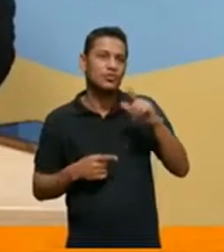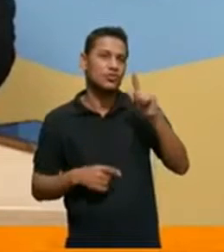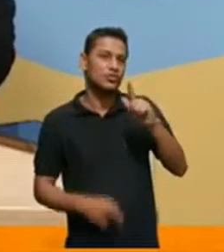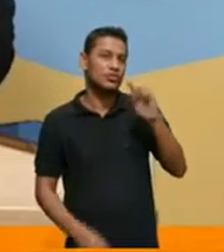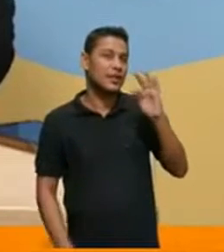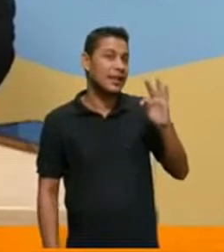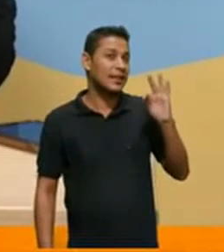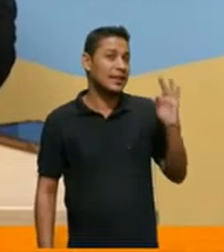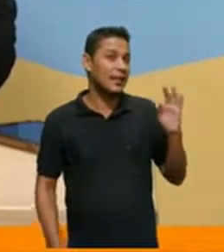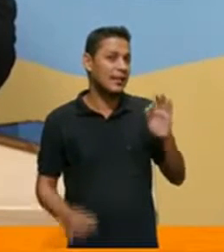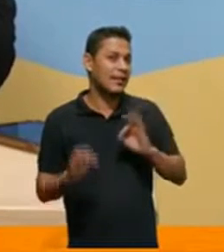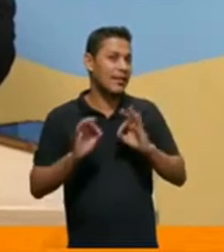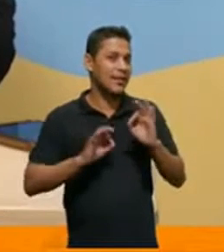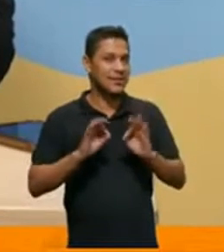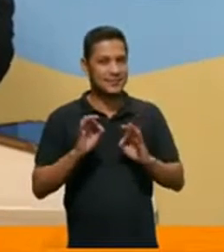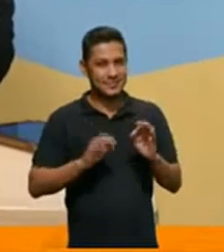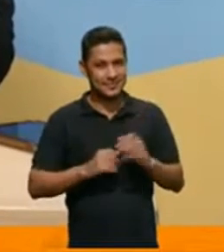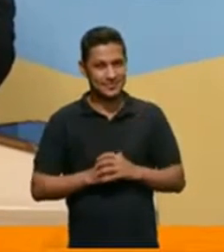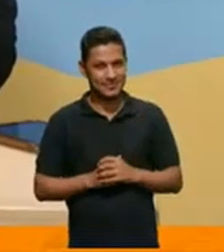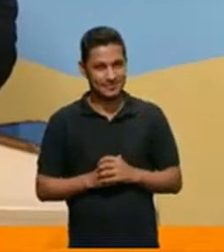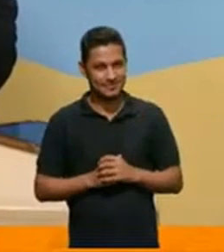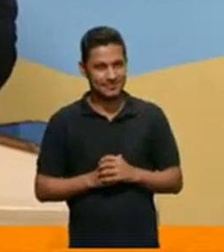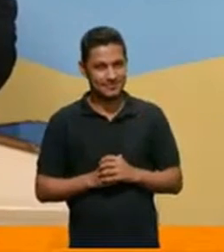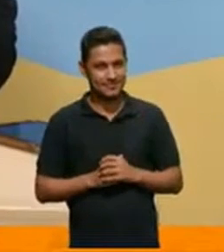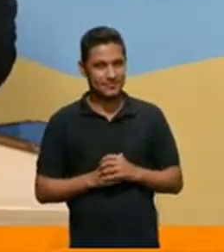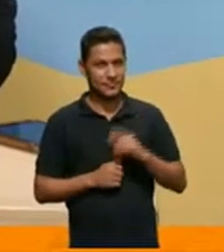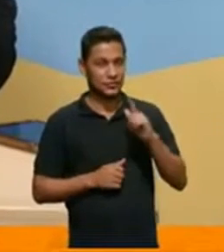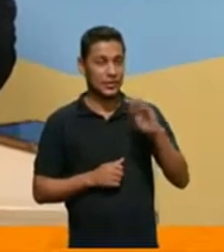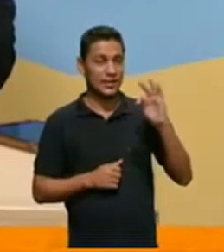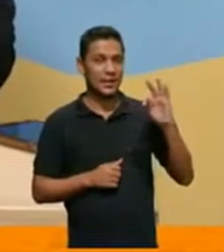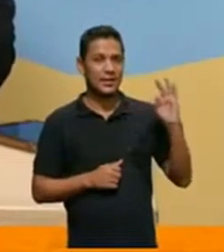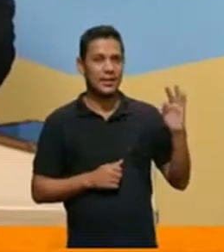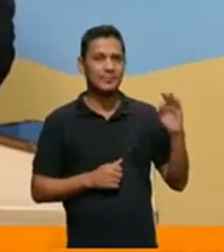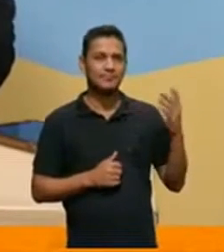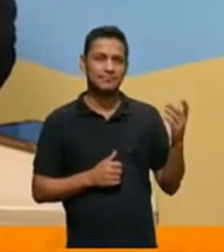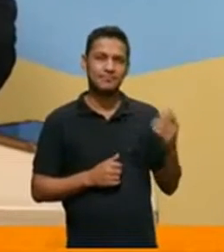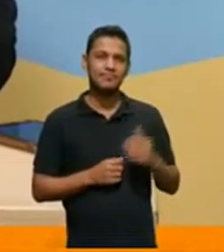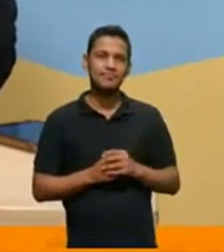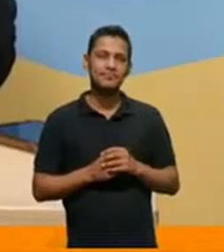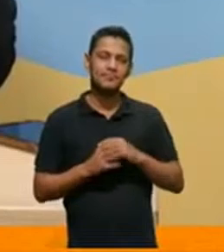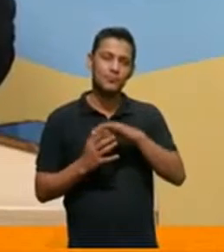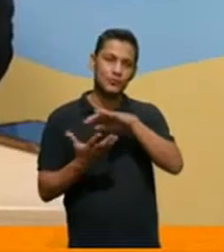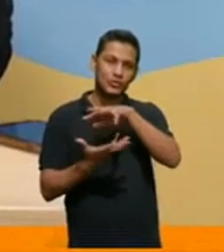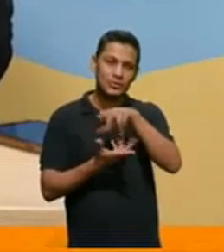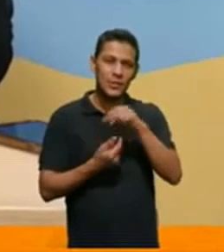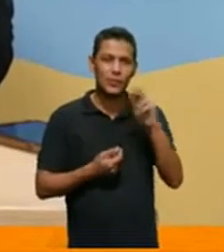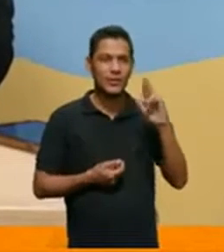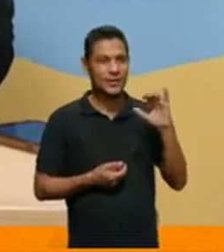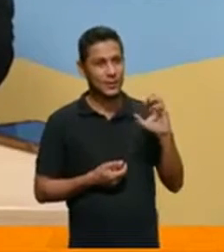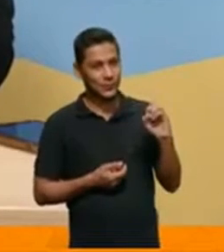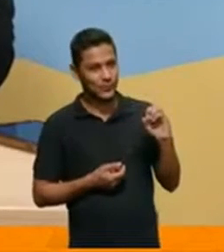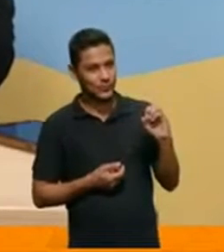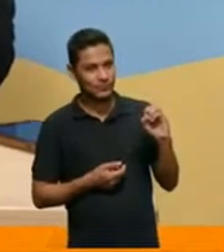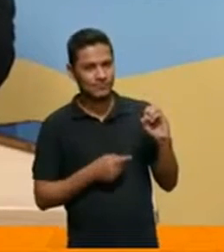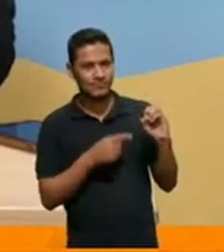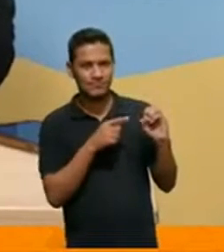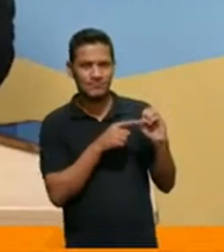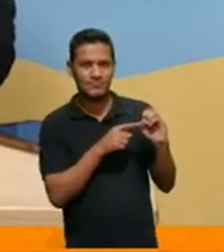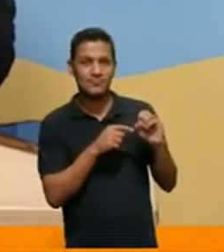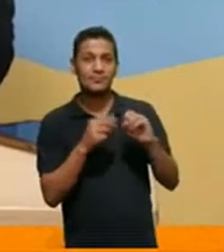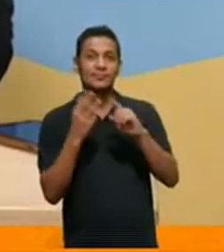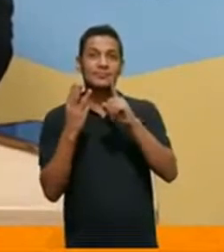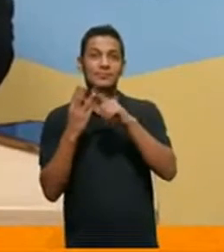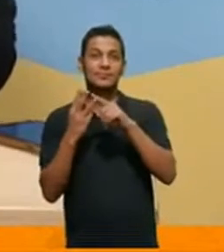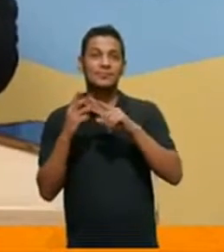plano estratégico e plano plurianual GTT multirio vídeos GTT multirio TV a cabo